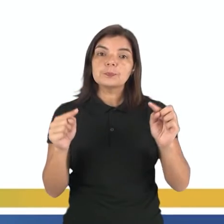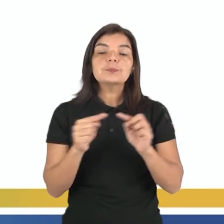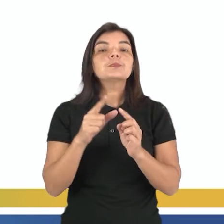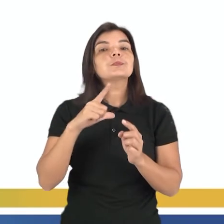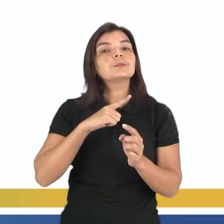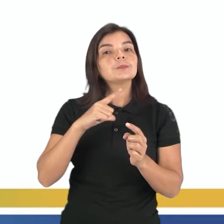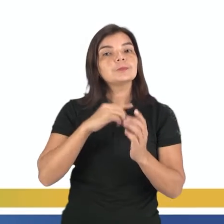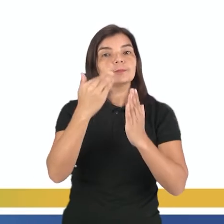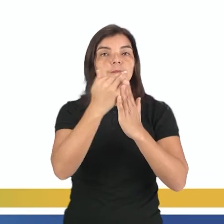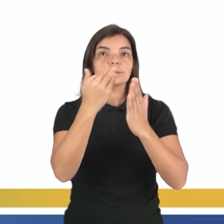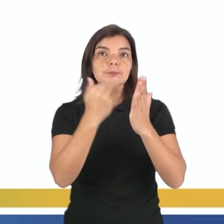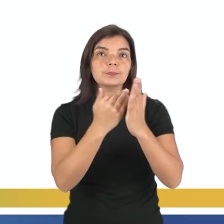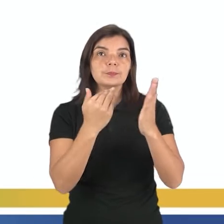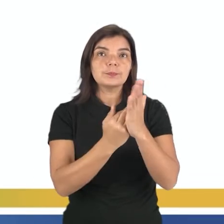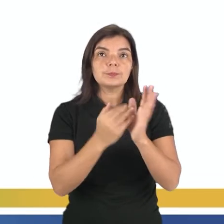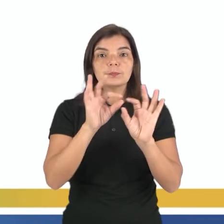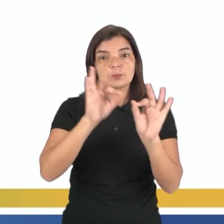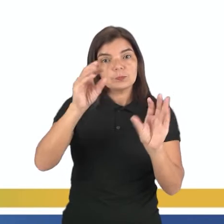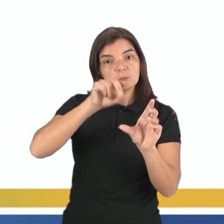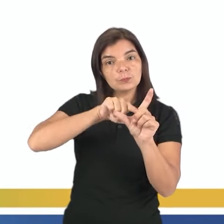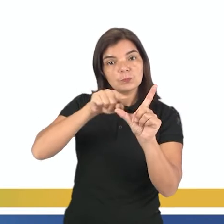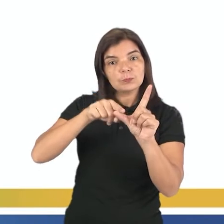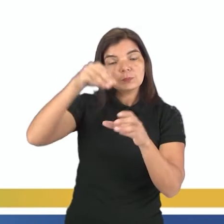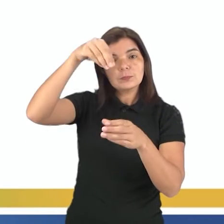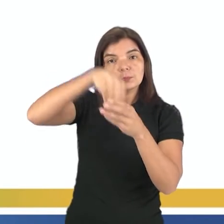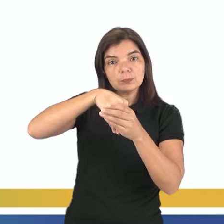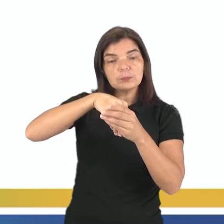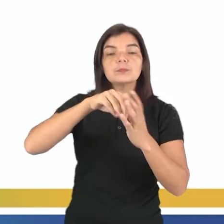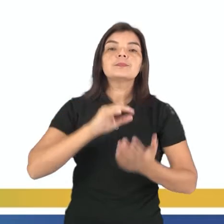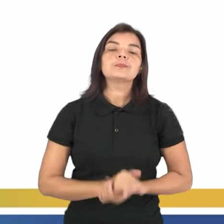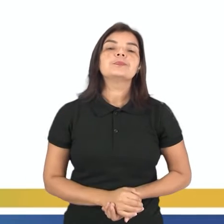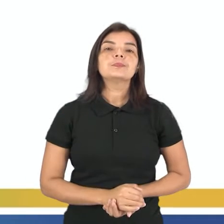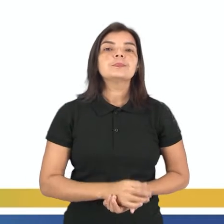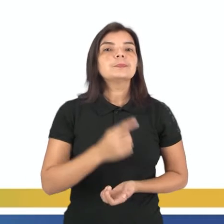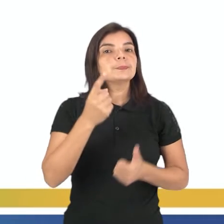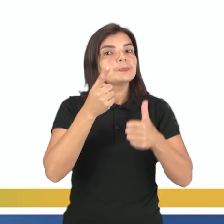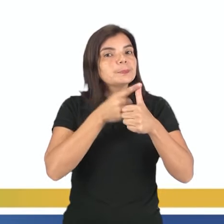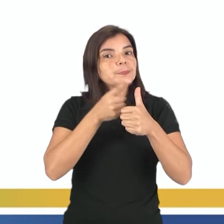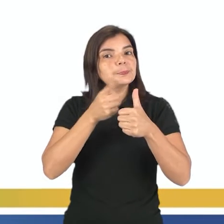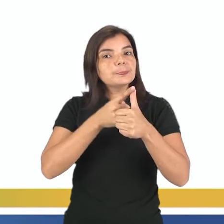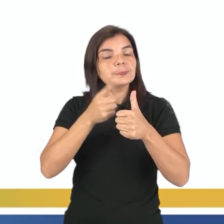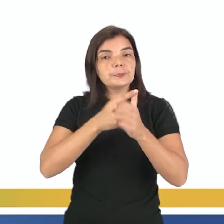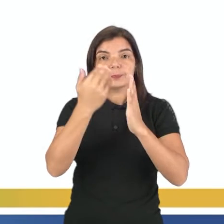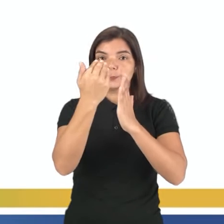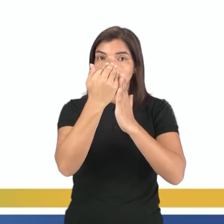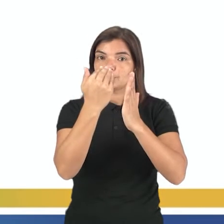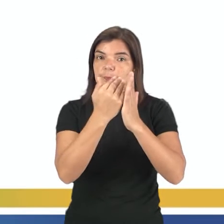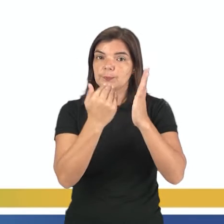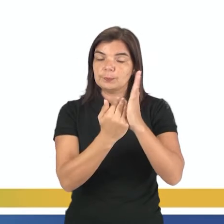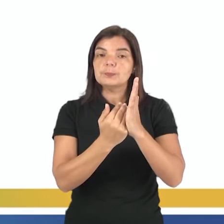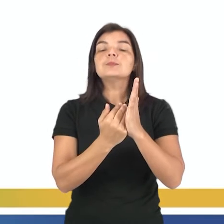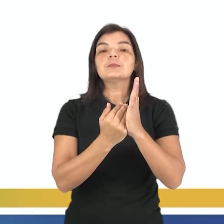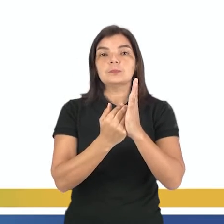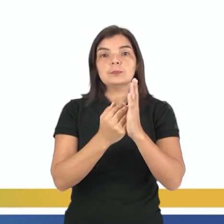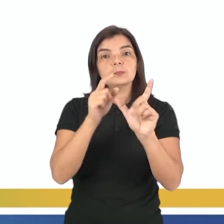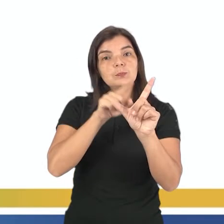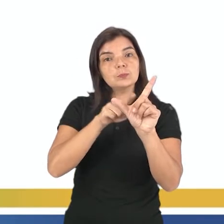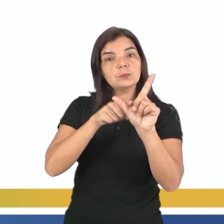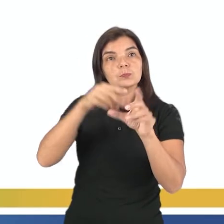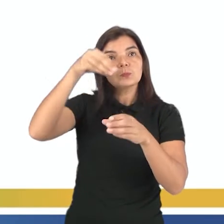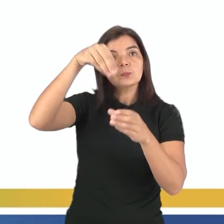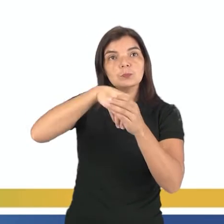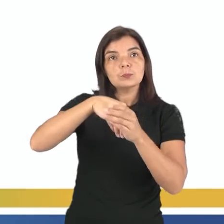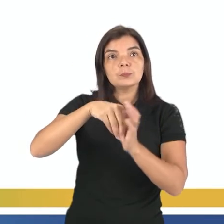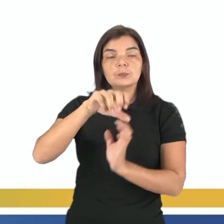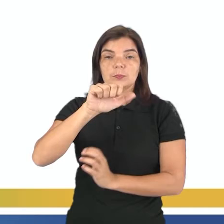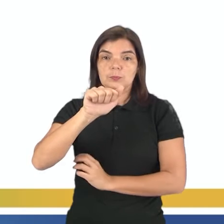é classificado quanto à medida dos ângulos internos. Então, a primeira classificação em relação aos ângulos internos,